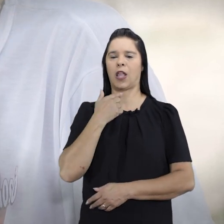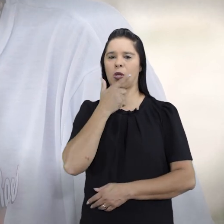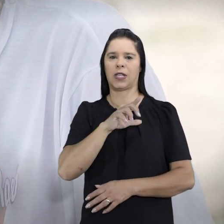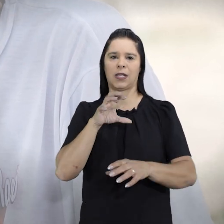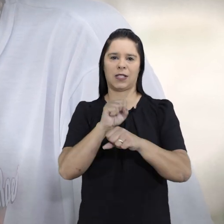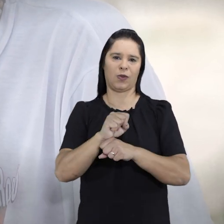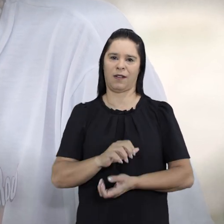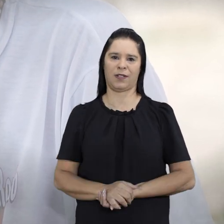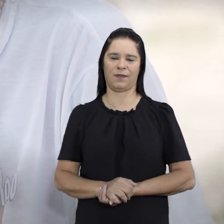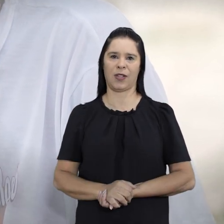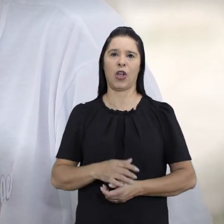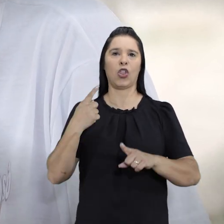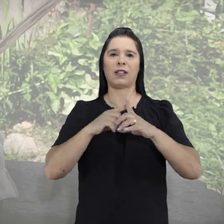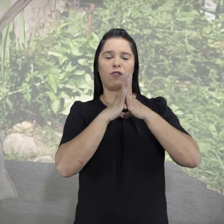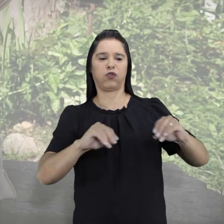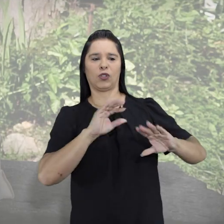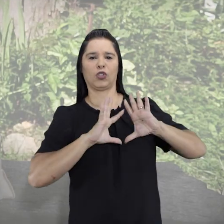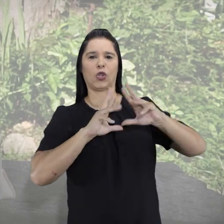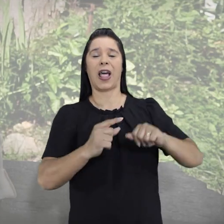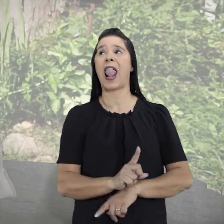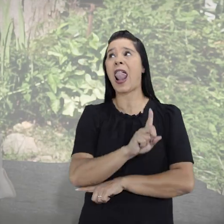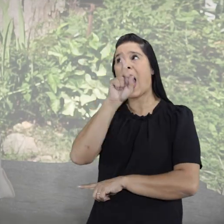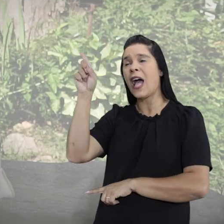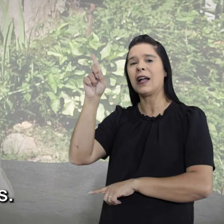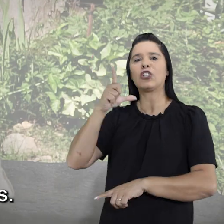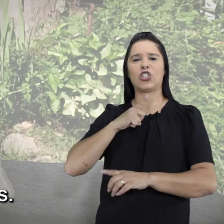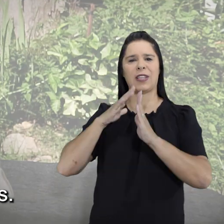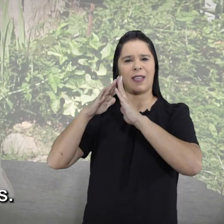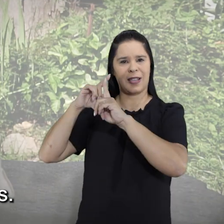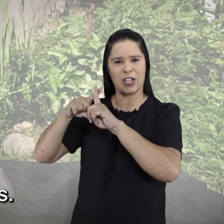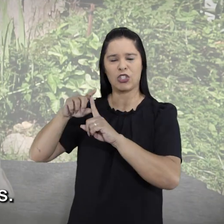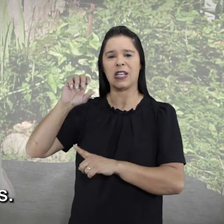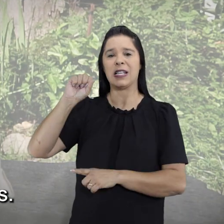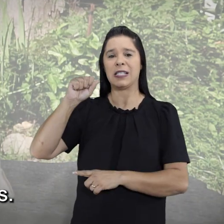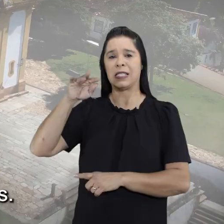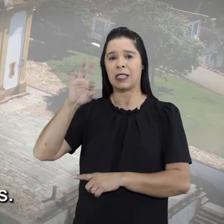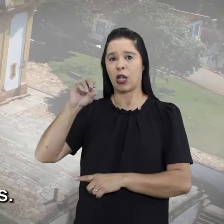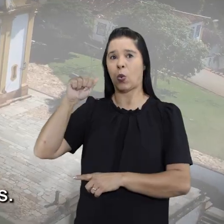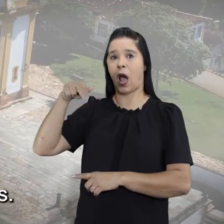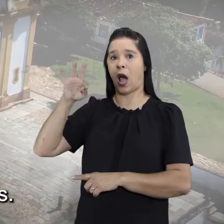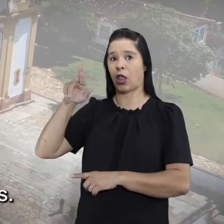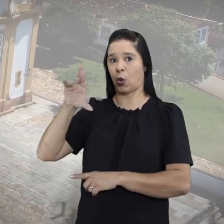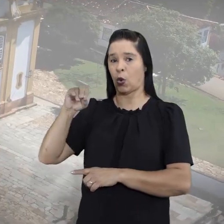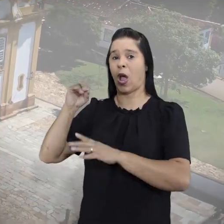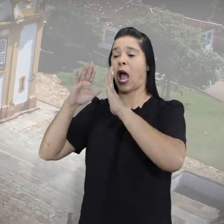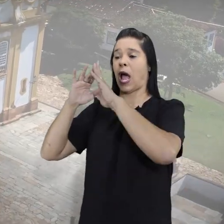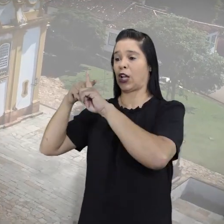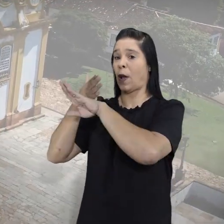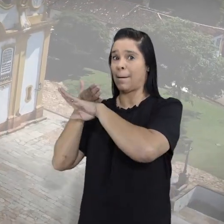aqui, nós acabávamos com todos. Lá em cima tinha a igreja de Santo Antônio, que era a igreja dos